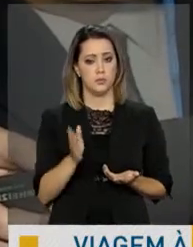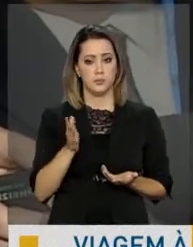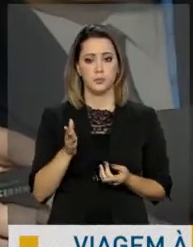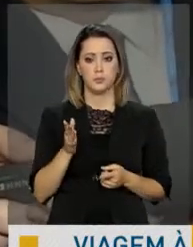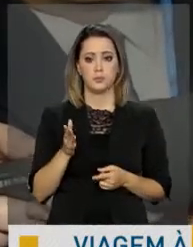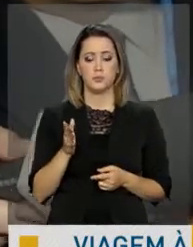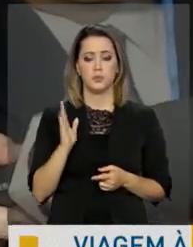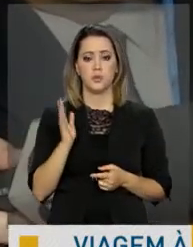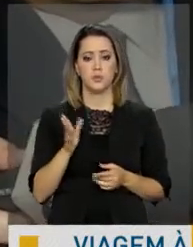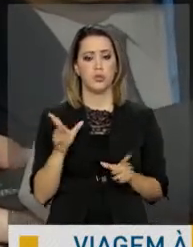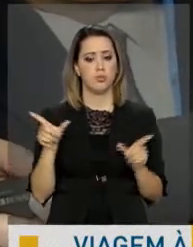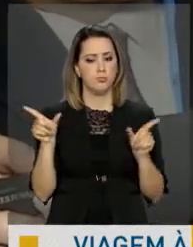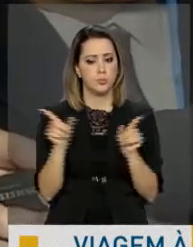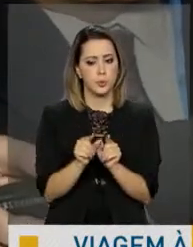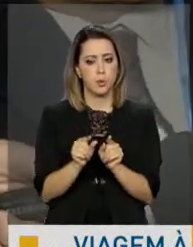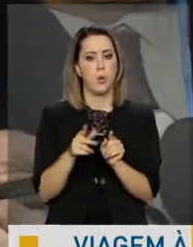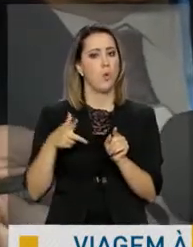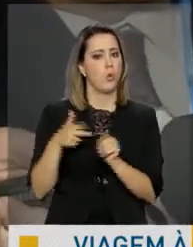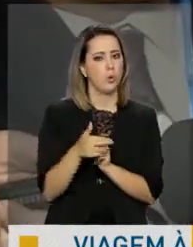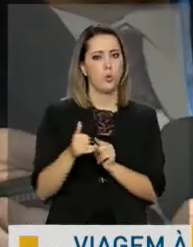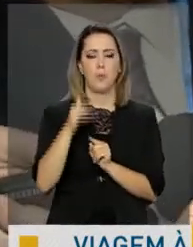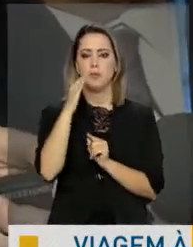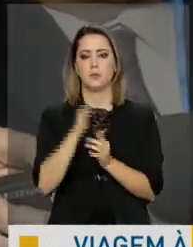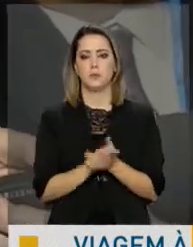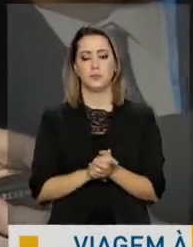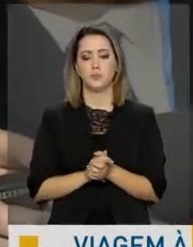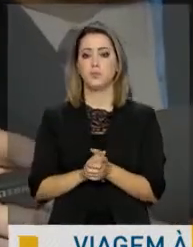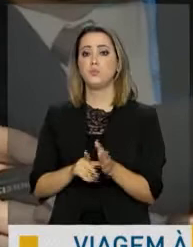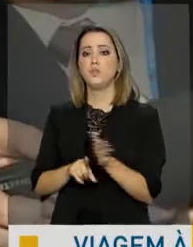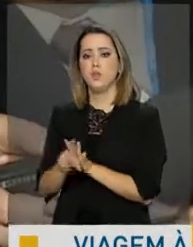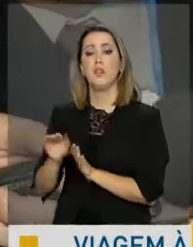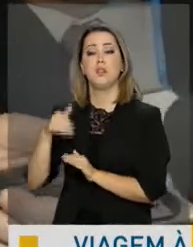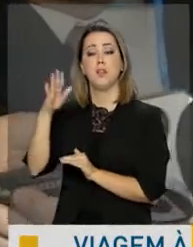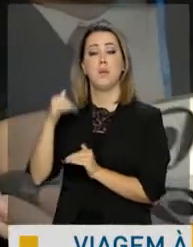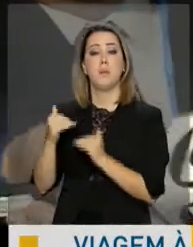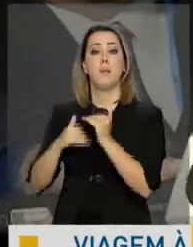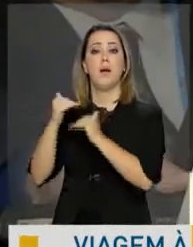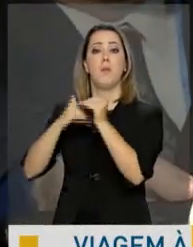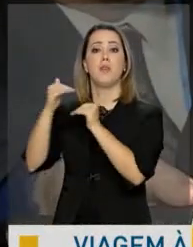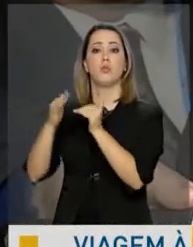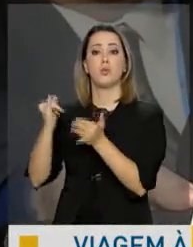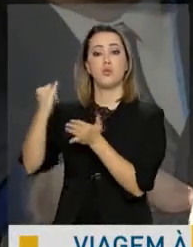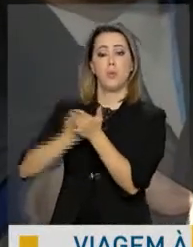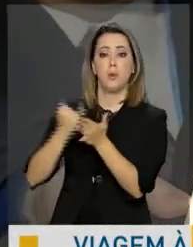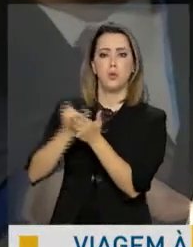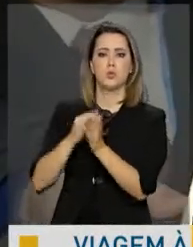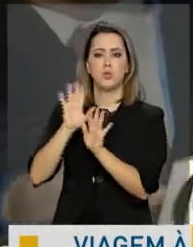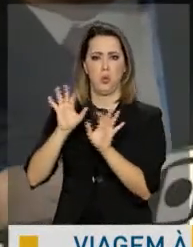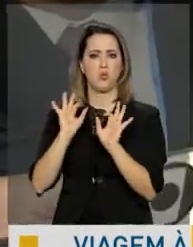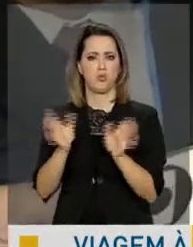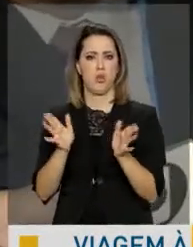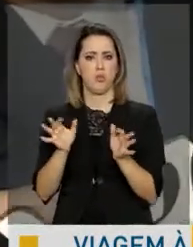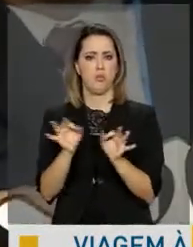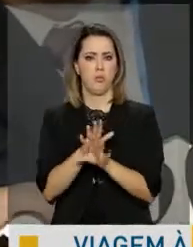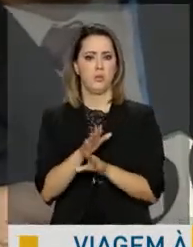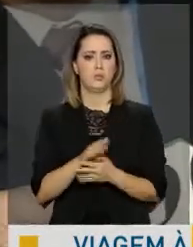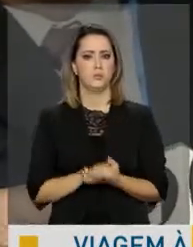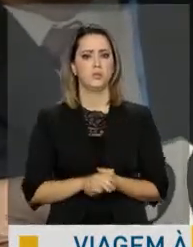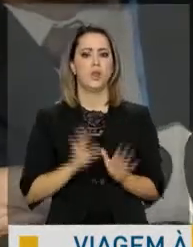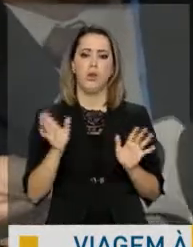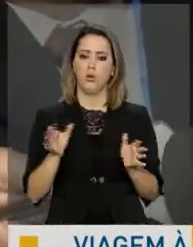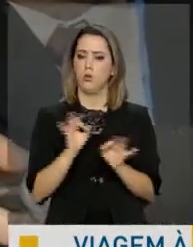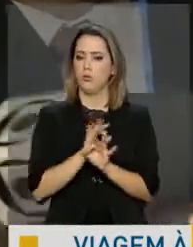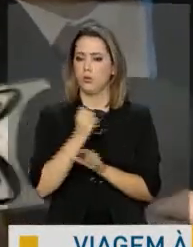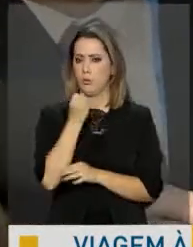muito comprimidos, como se cortou ainda mais. A partir de agora vai ter mais aumento, ministro, ou isso é suficiente para o momento? No momento é